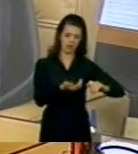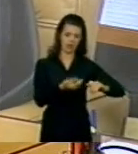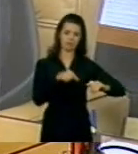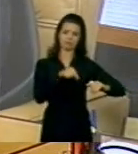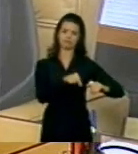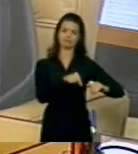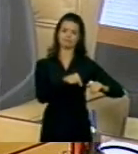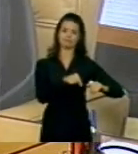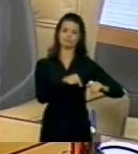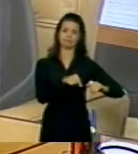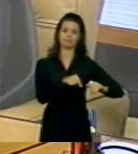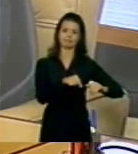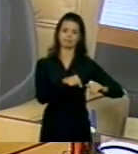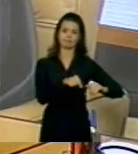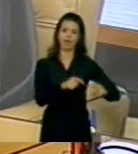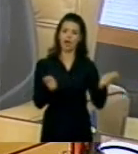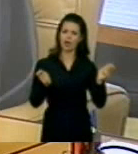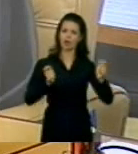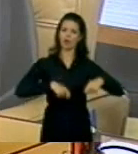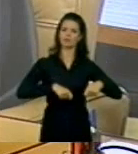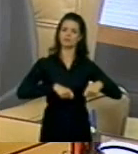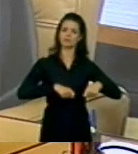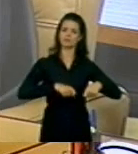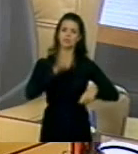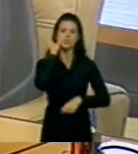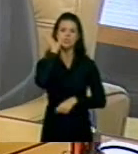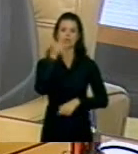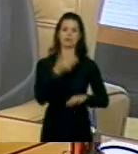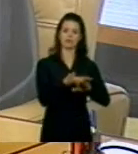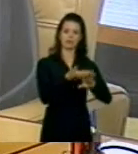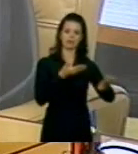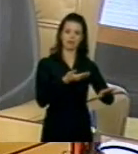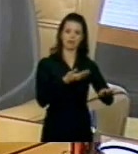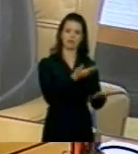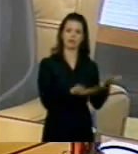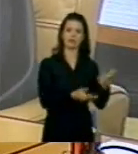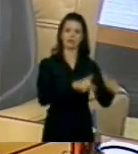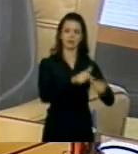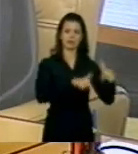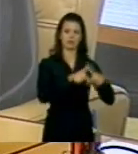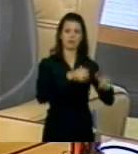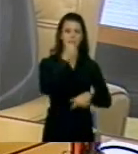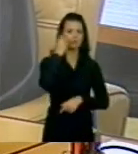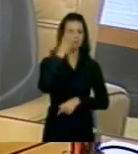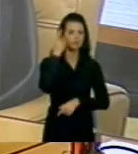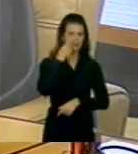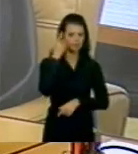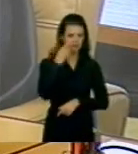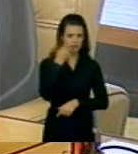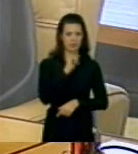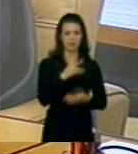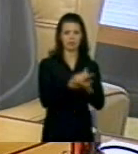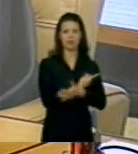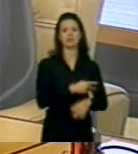Congresso Nacional a competência para decidir sobre a perda do mandato dos congressistas, inclusive em caso de condenação